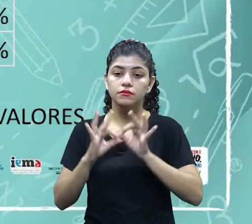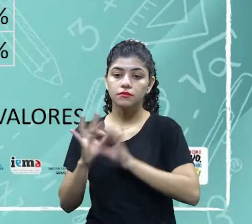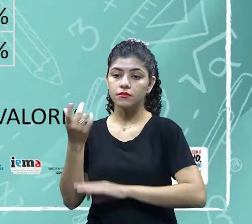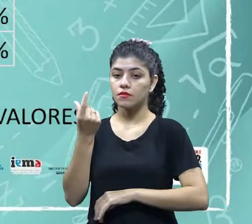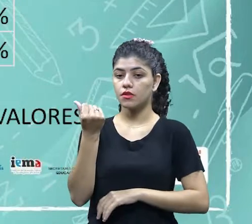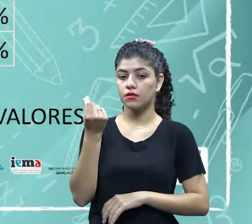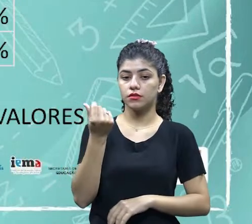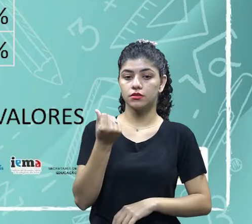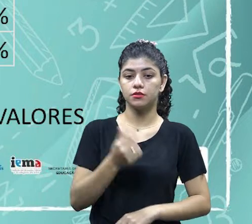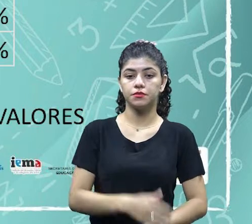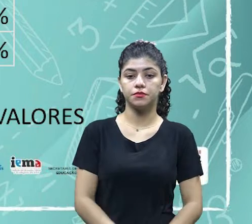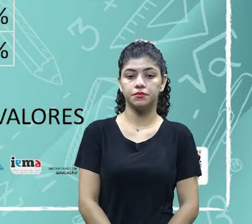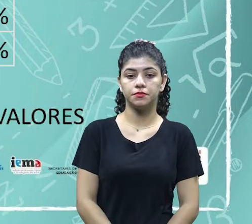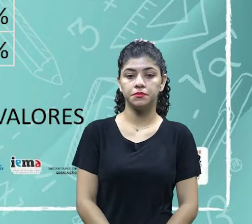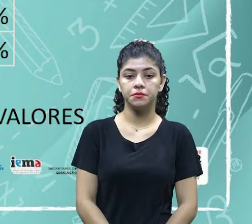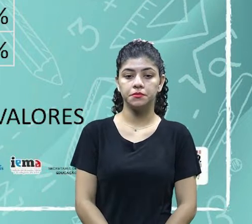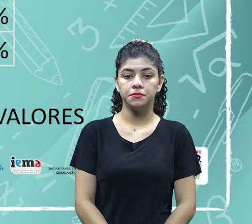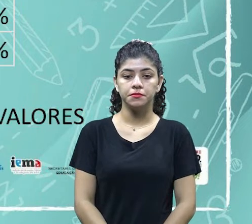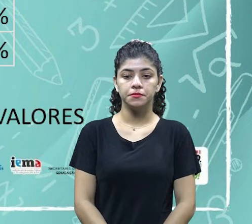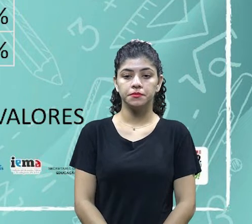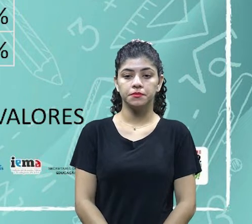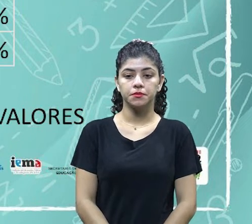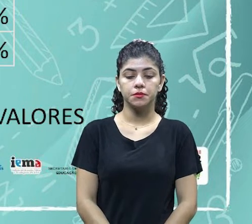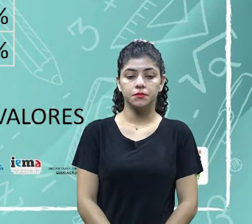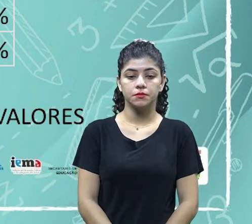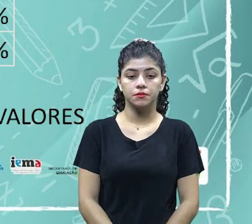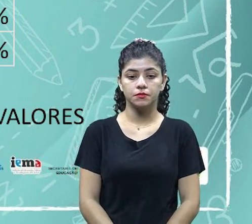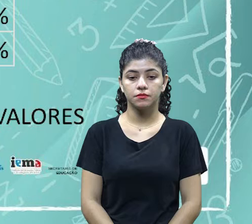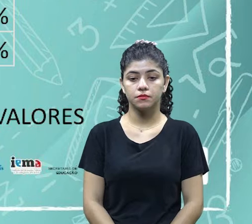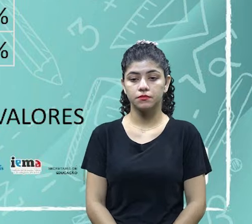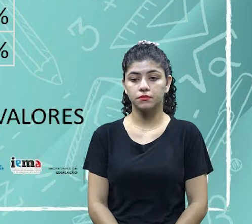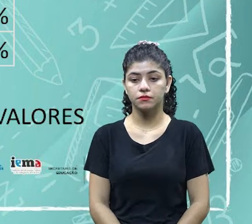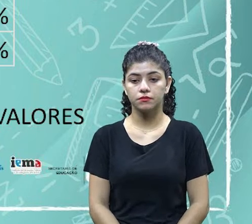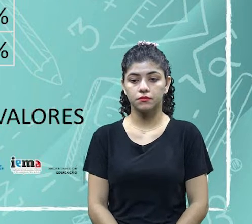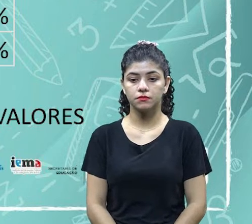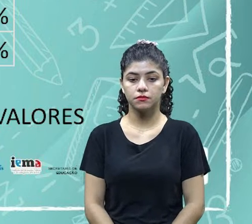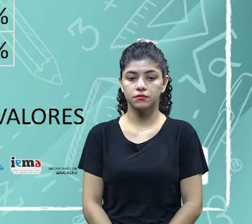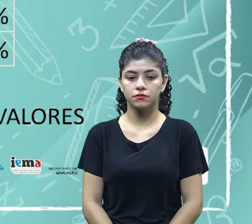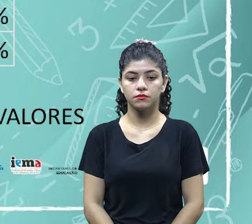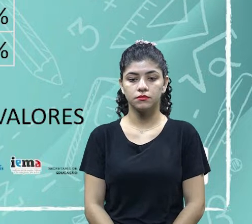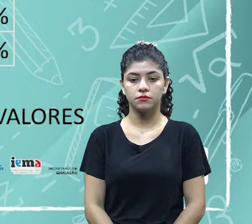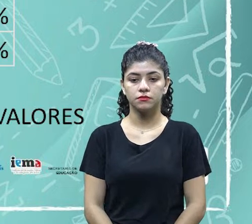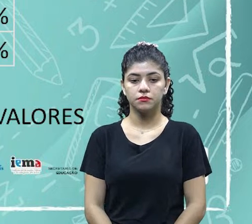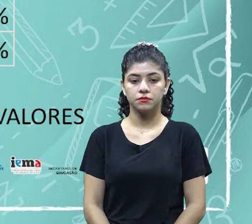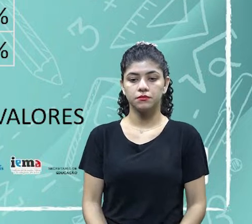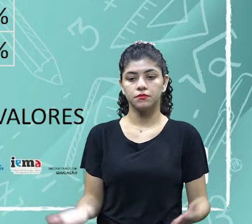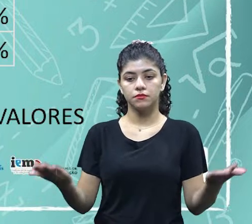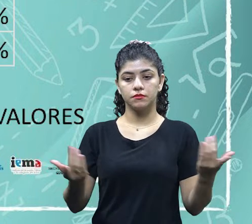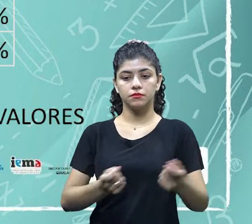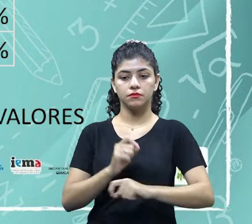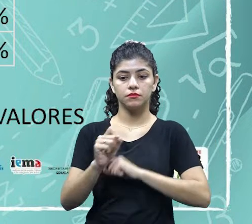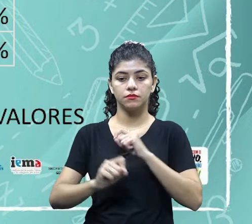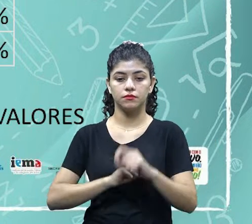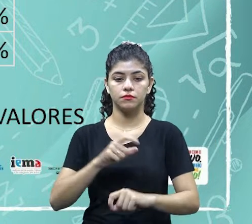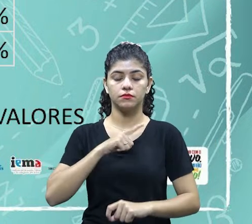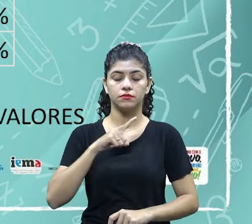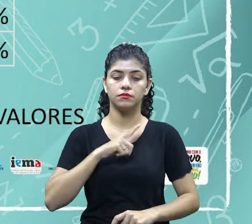lucro, certo? Primeiro, ela pega o lucro dela e 50%